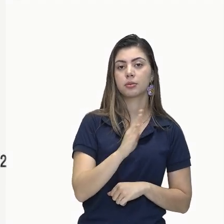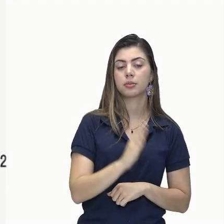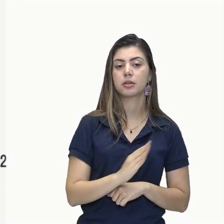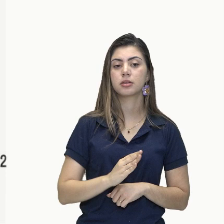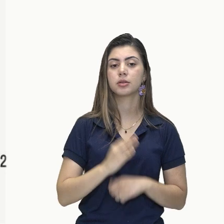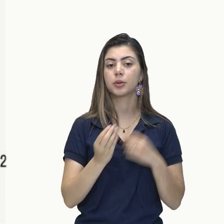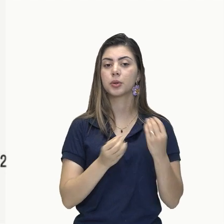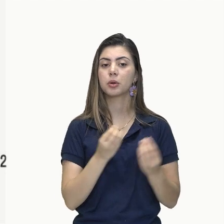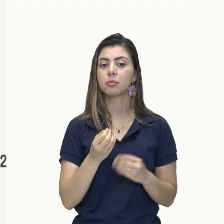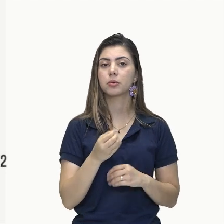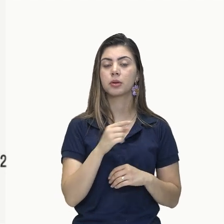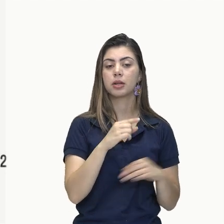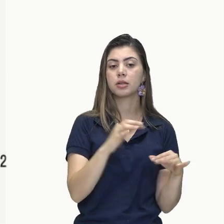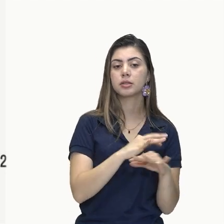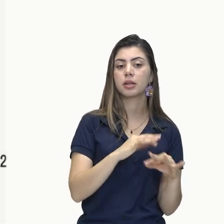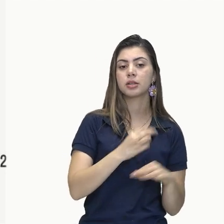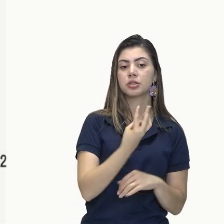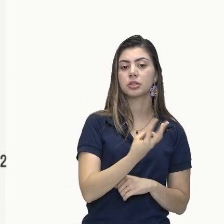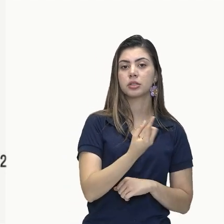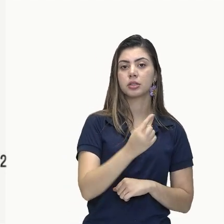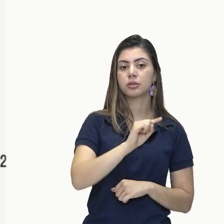ali em torno de